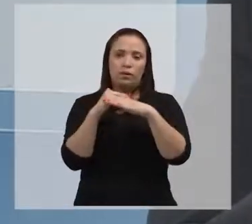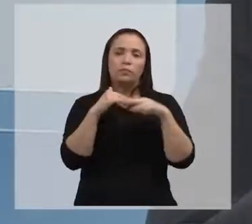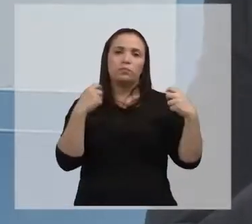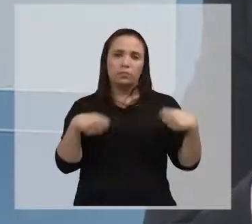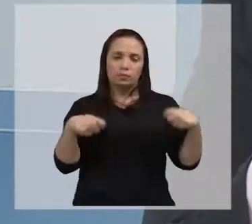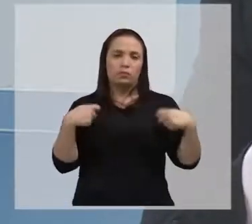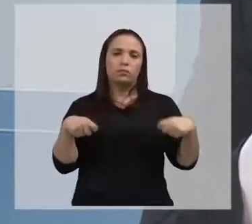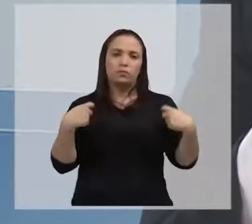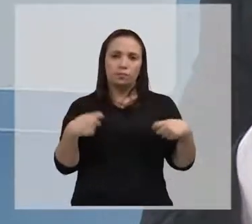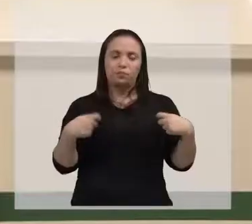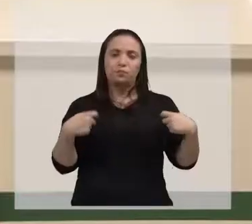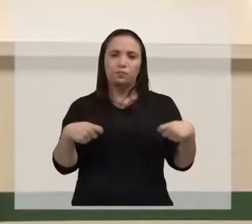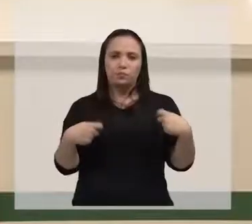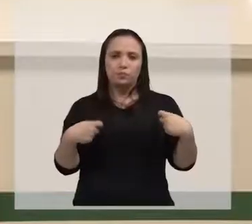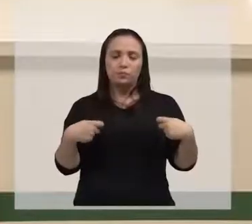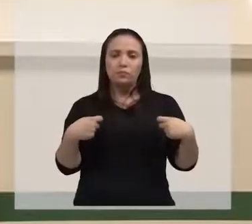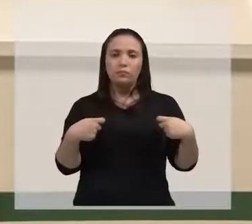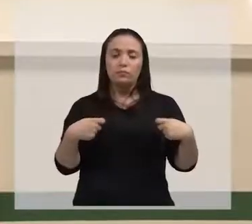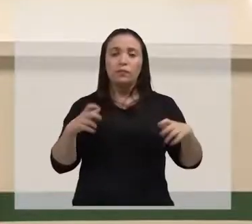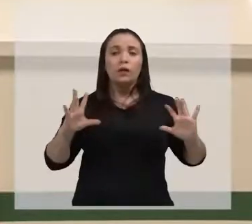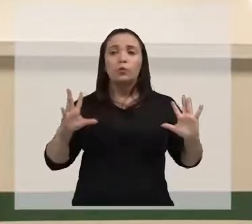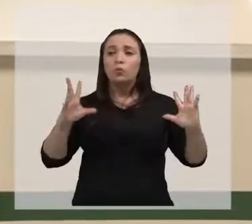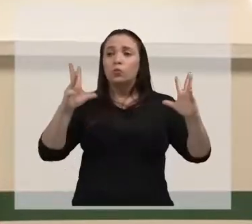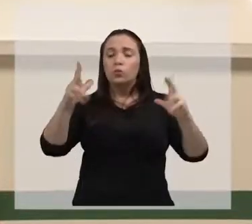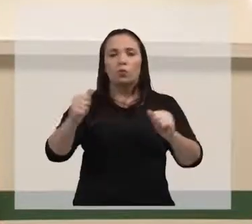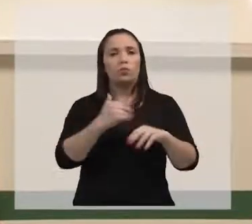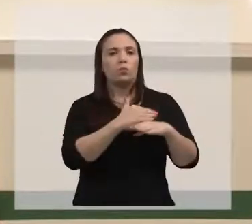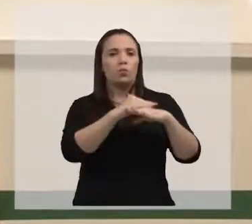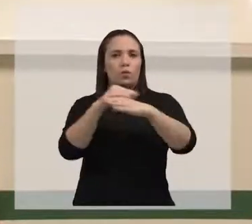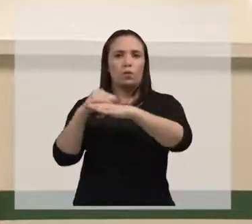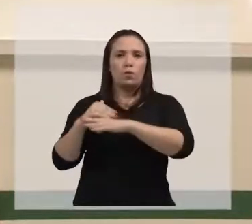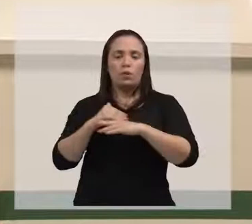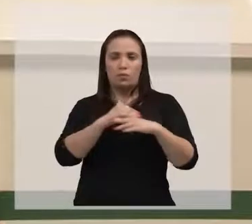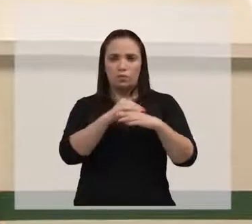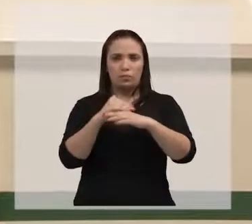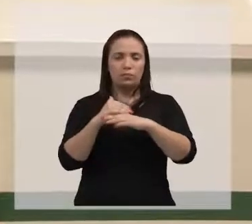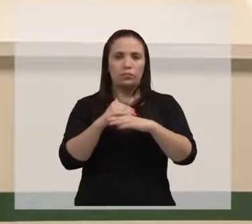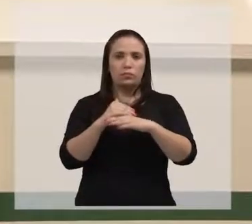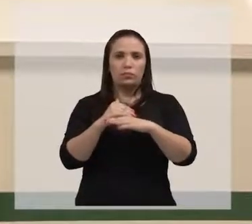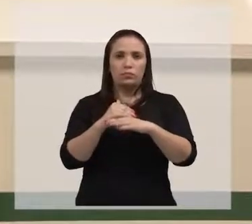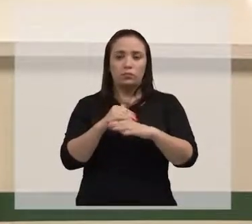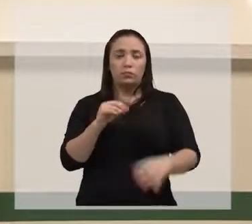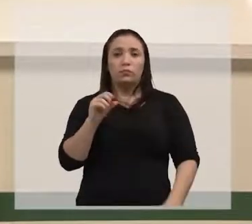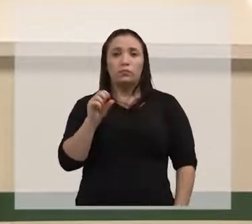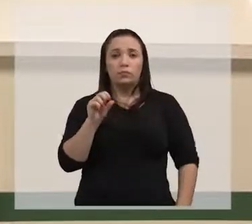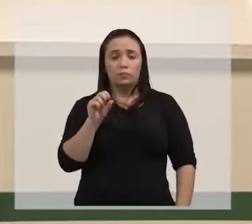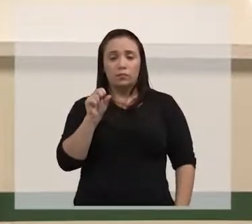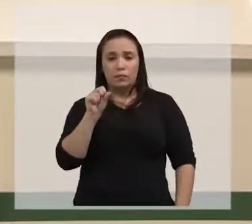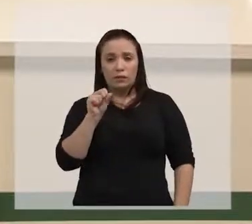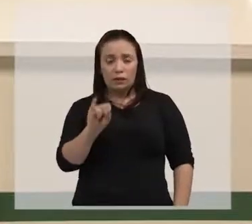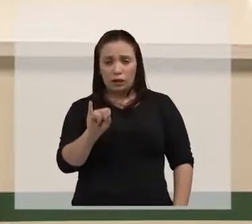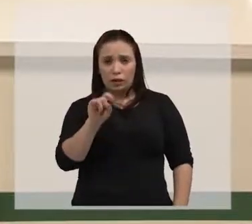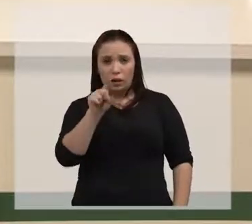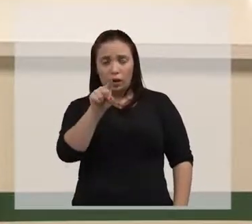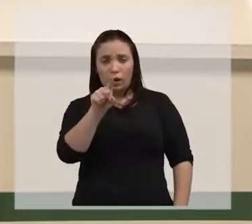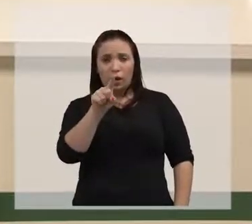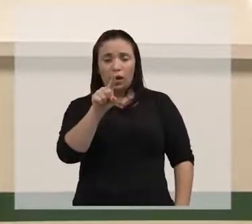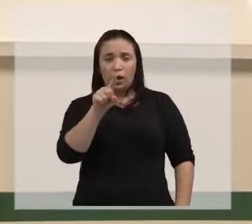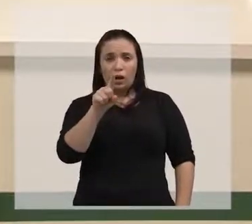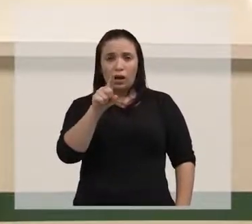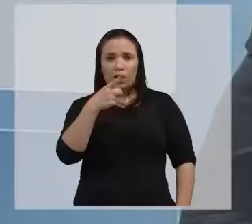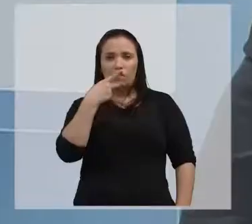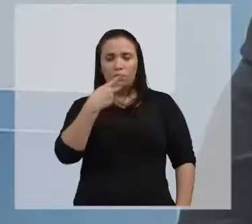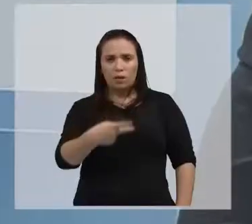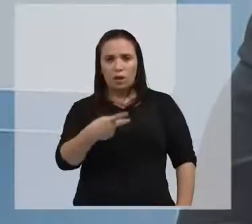quê, Luiz? E todos são iguais perante a lei. Na hora que eles arrogam a história de o cara